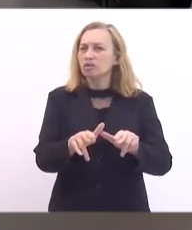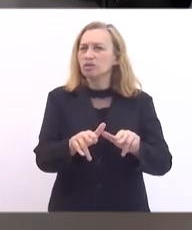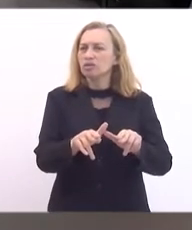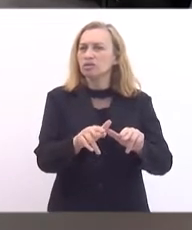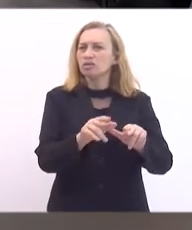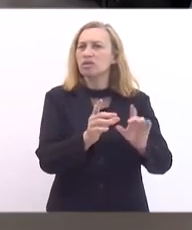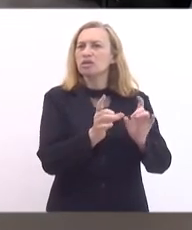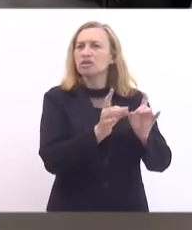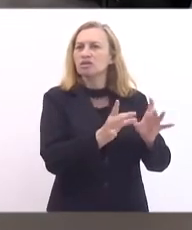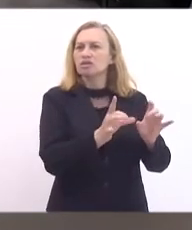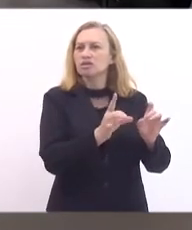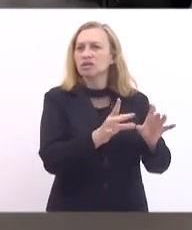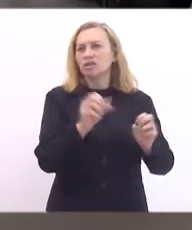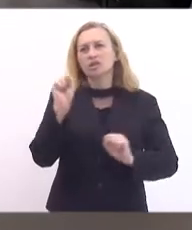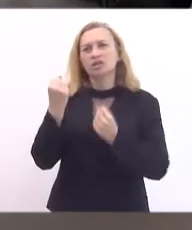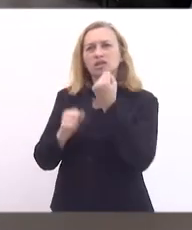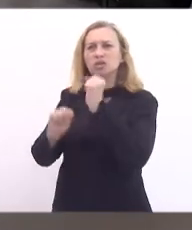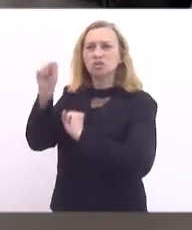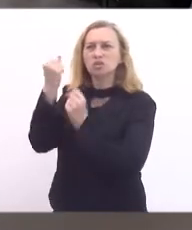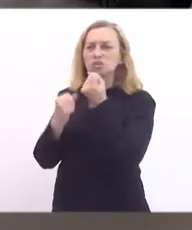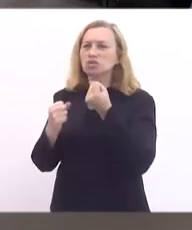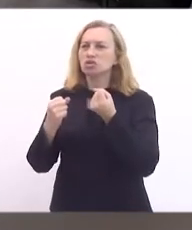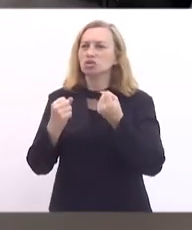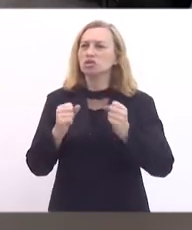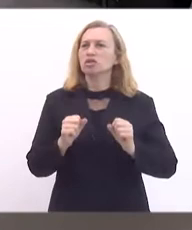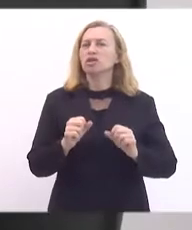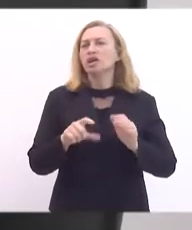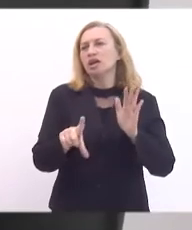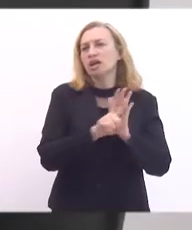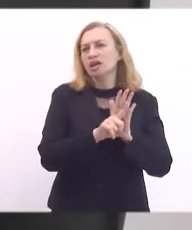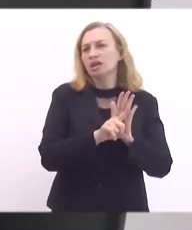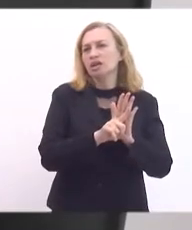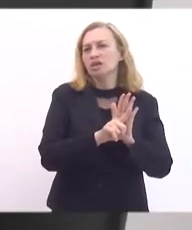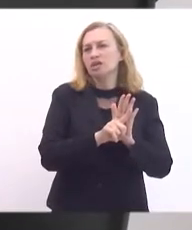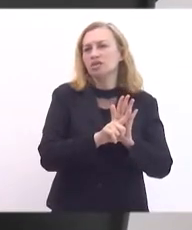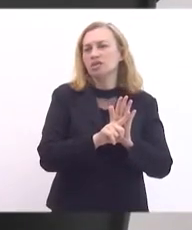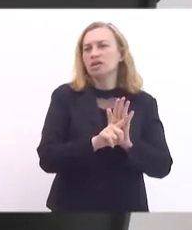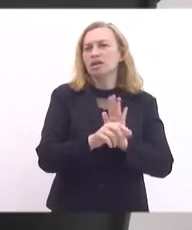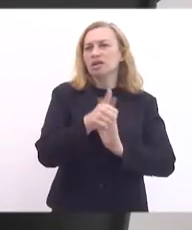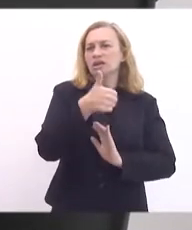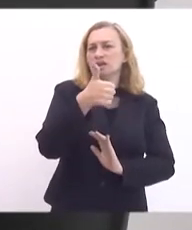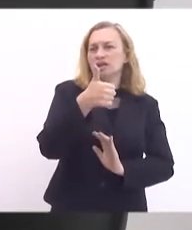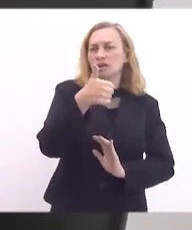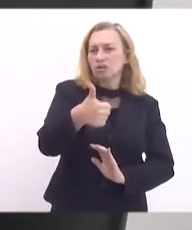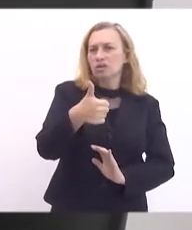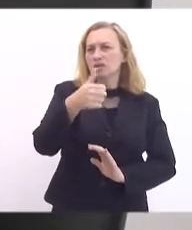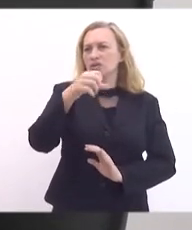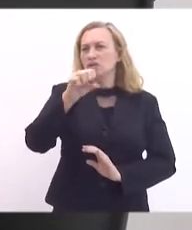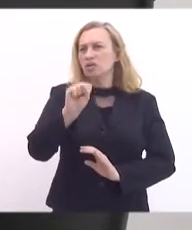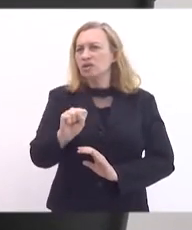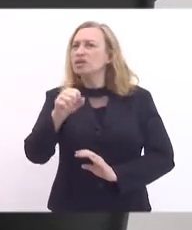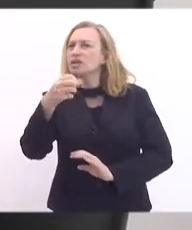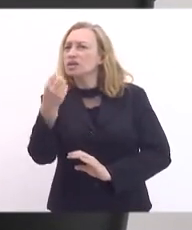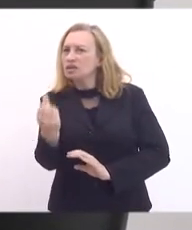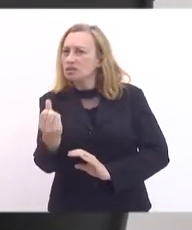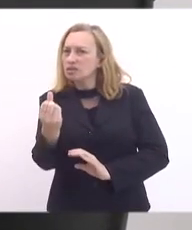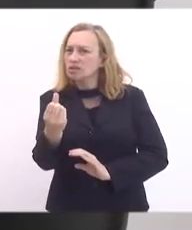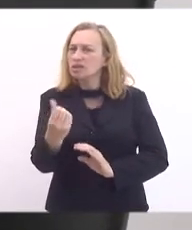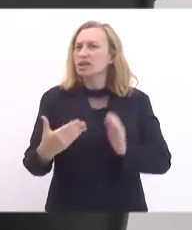2032 o visto replay complementar 186 sótão comércio para 2032